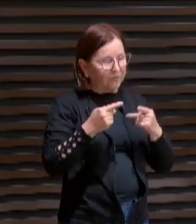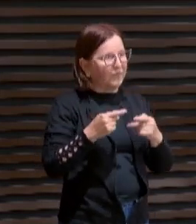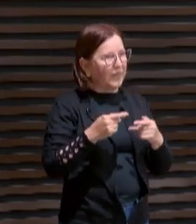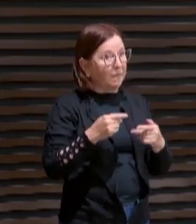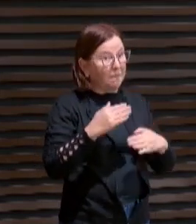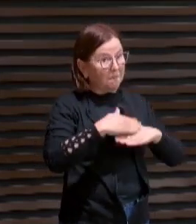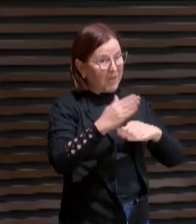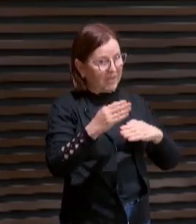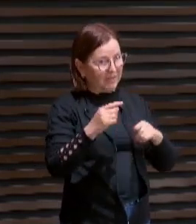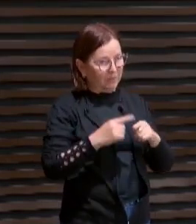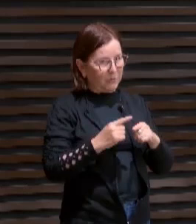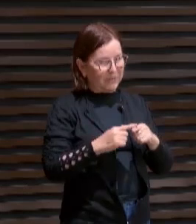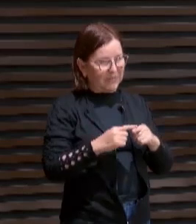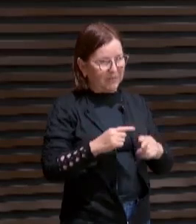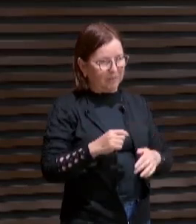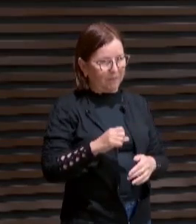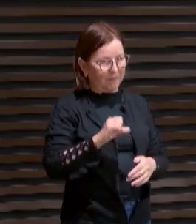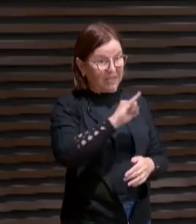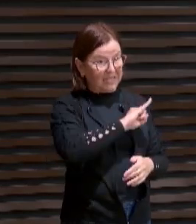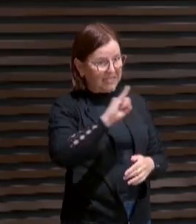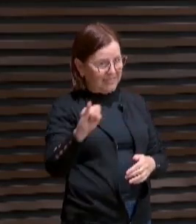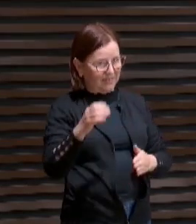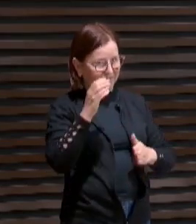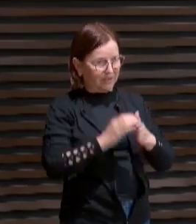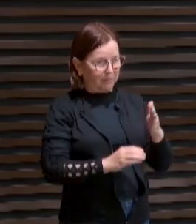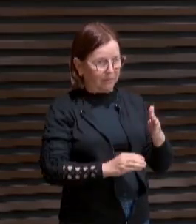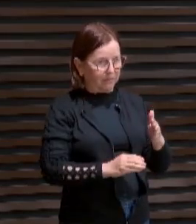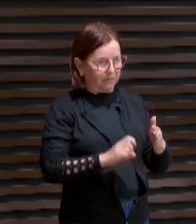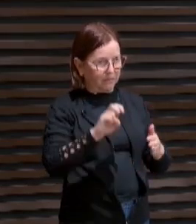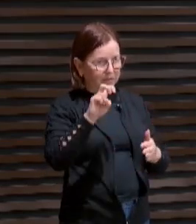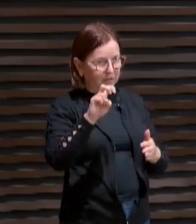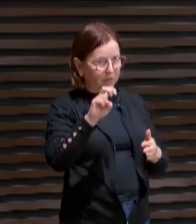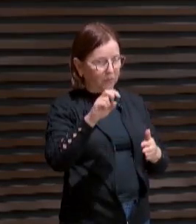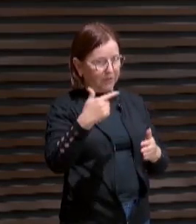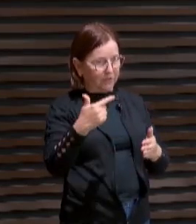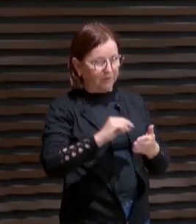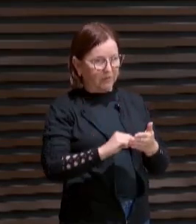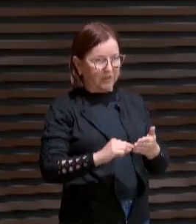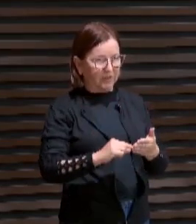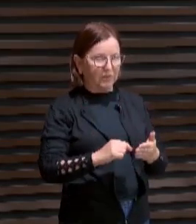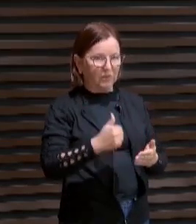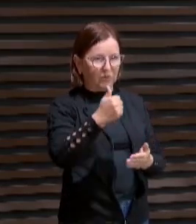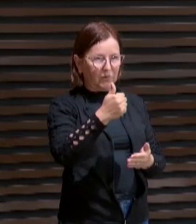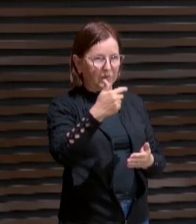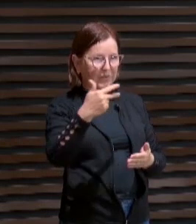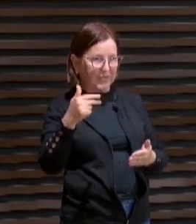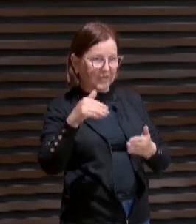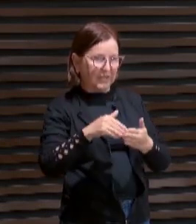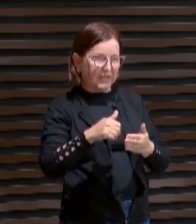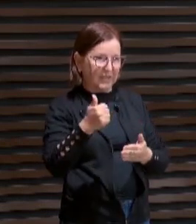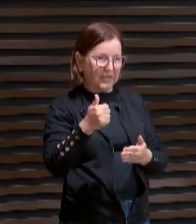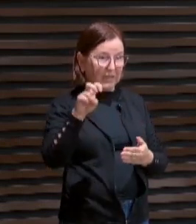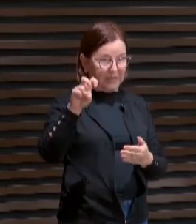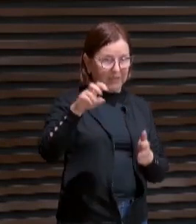Porque em Isaías capítulo 52, os versículos 13 a 15,